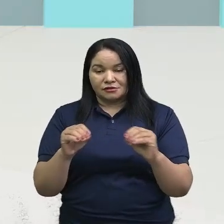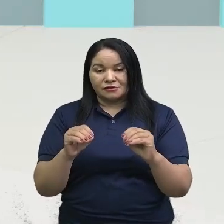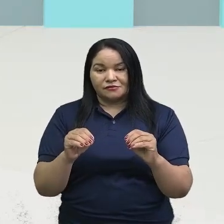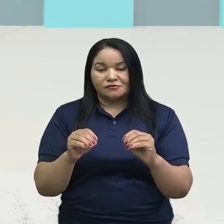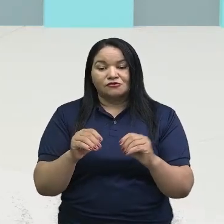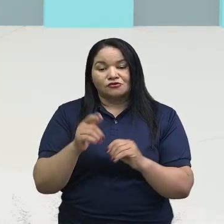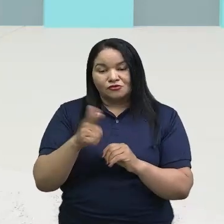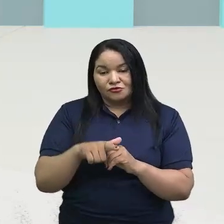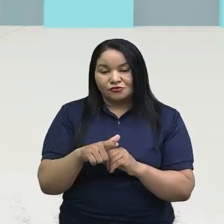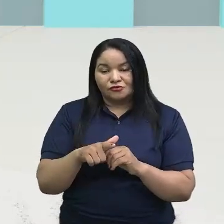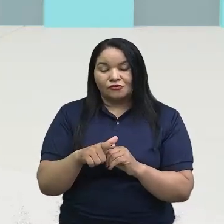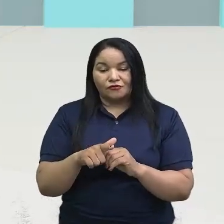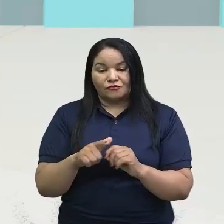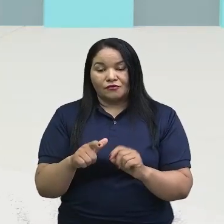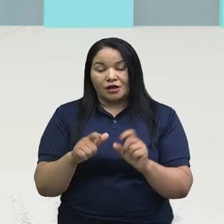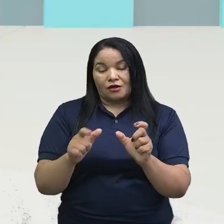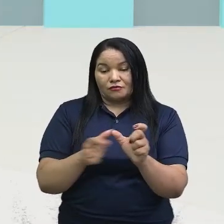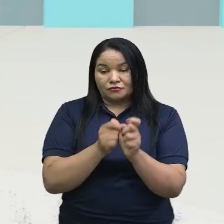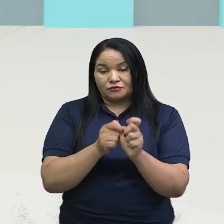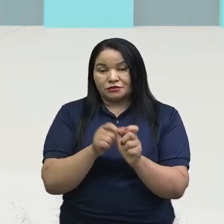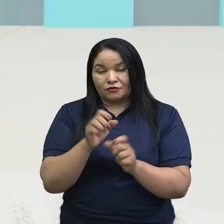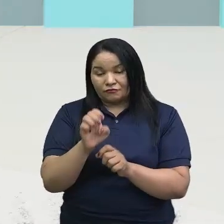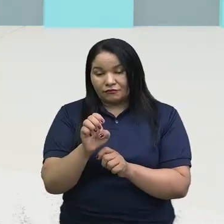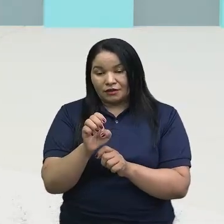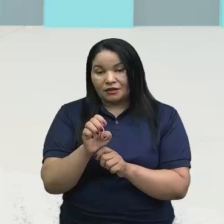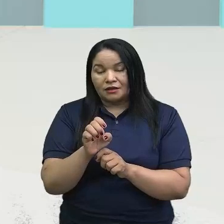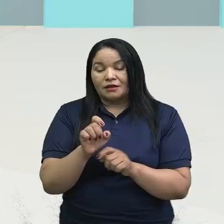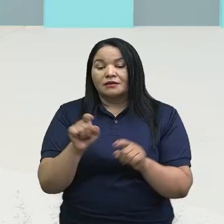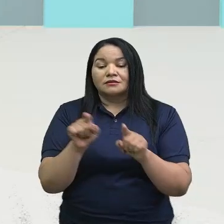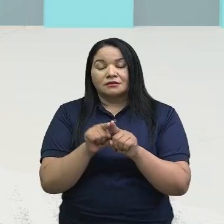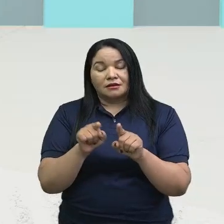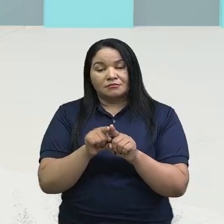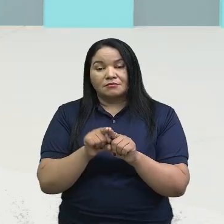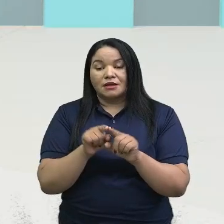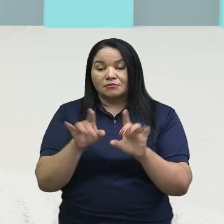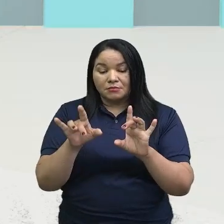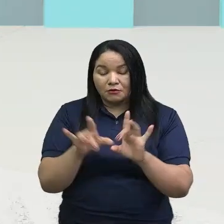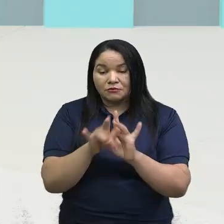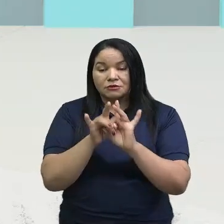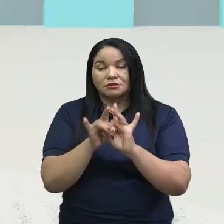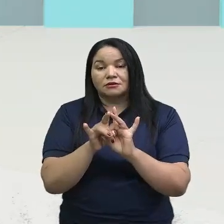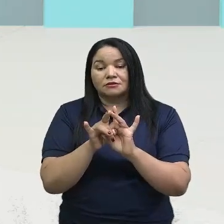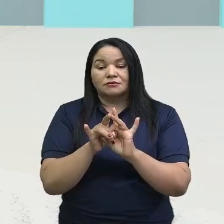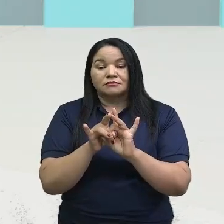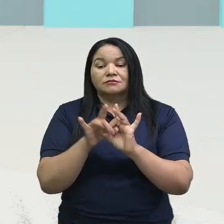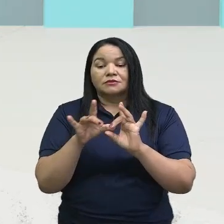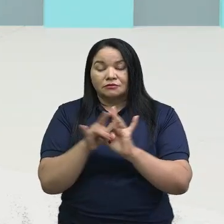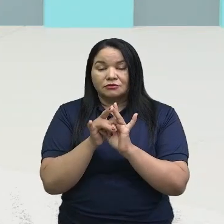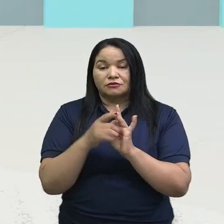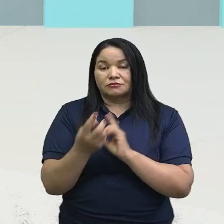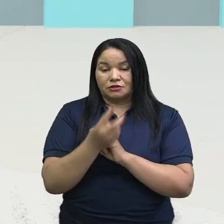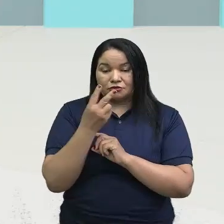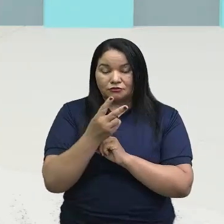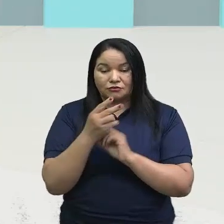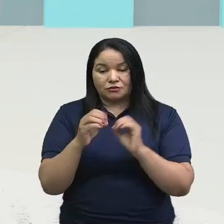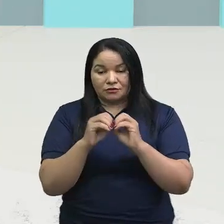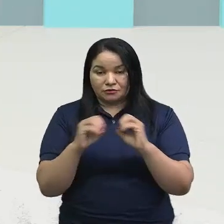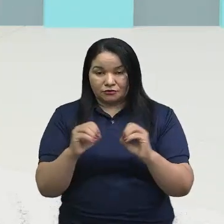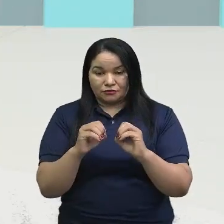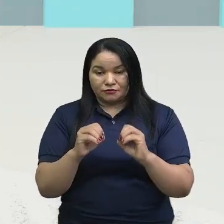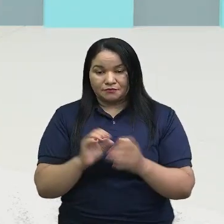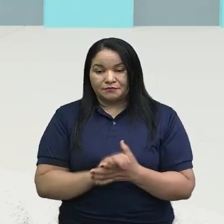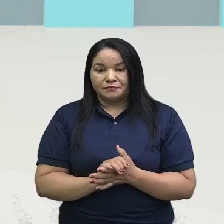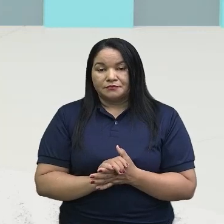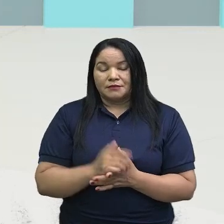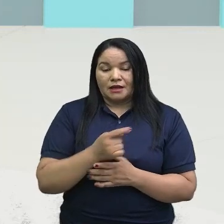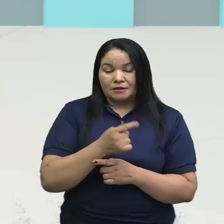a conjunção E está presente justamente para fazer a união, a ligação dessas duas orações. A